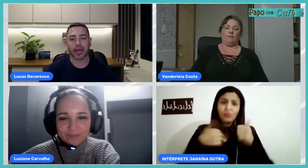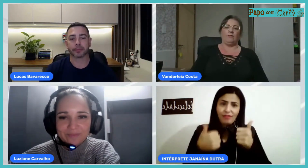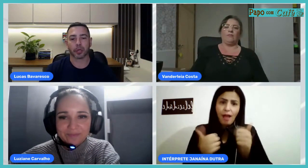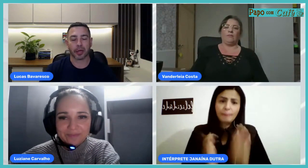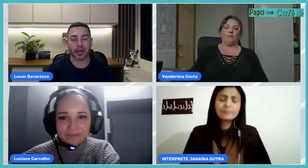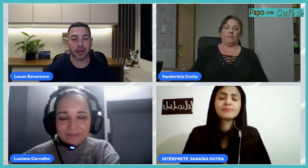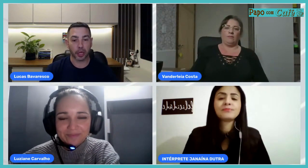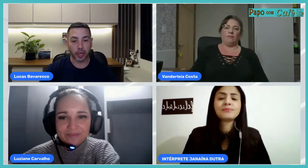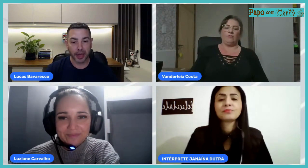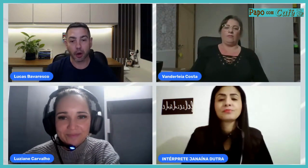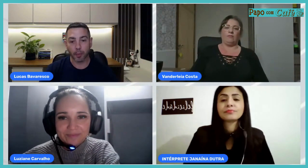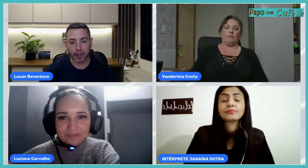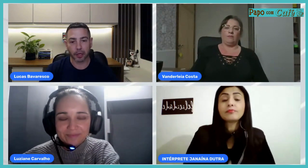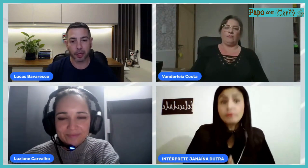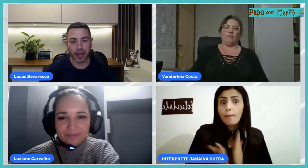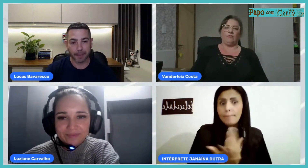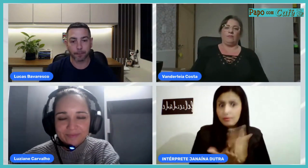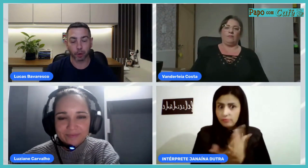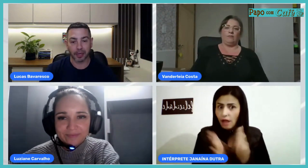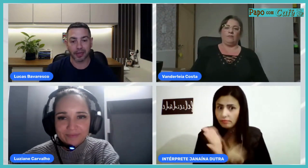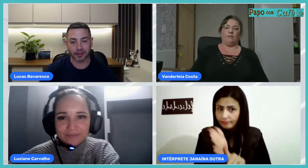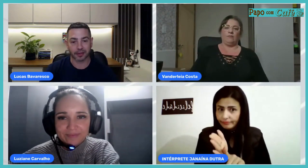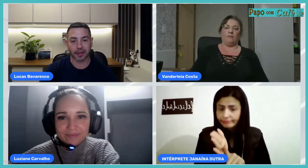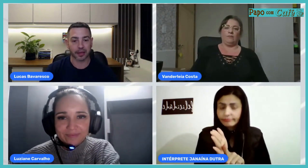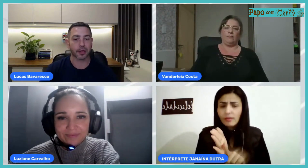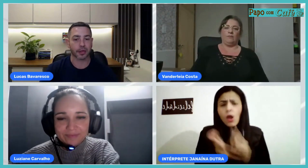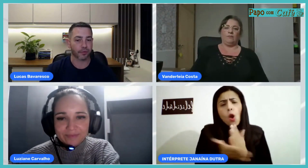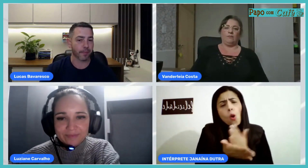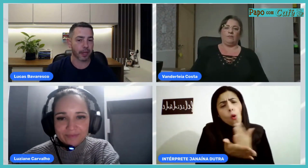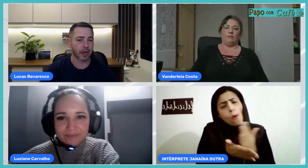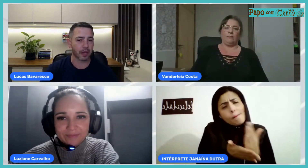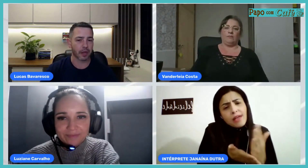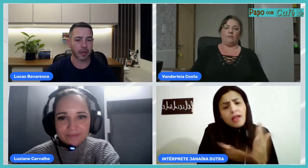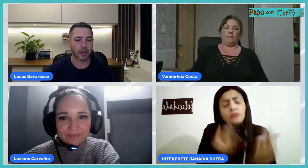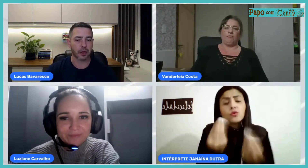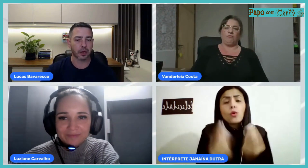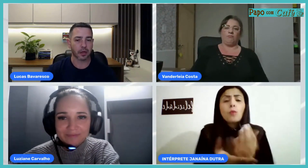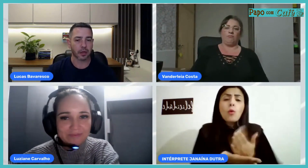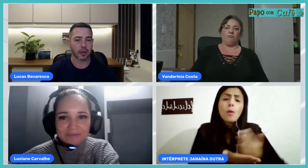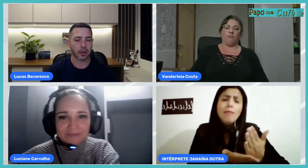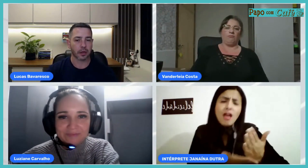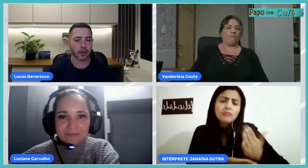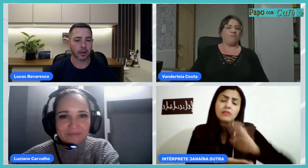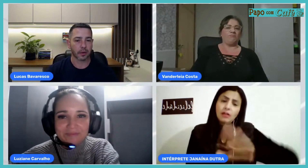de uma intérprete, geralmente é por uma necessidade em família?